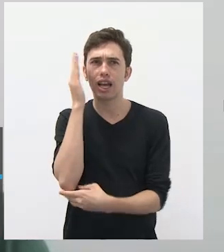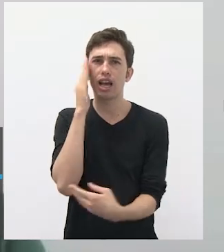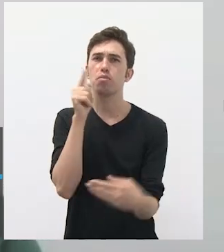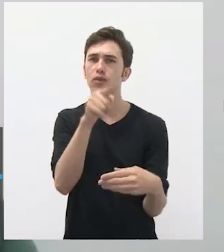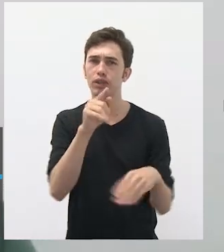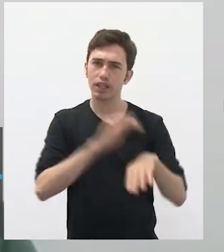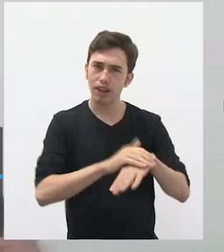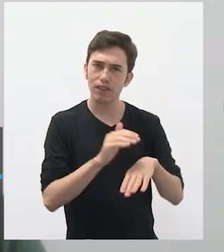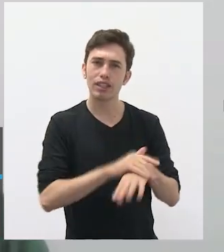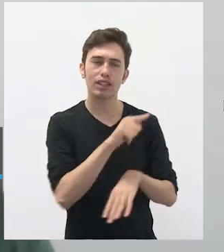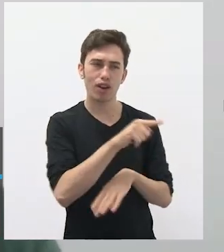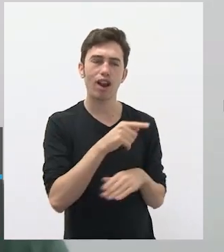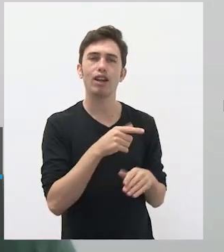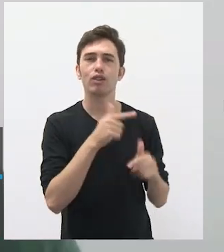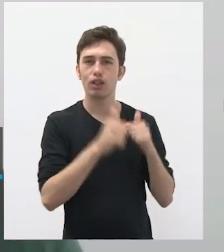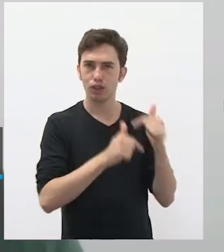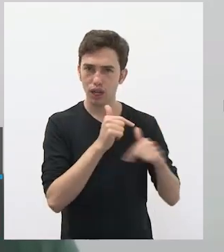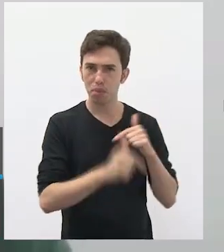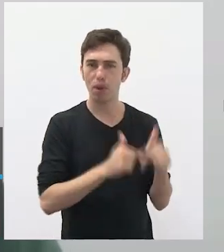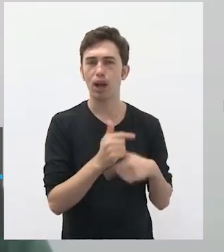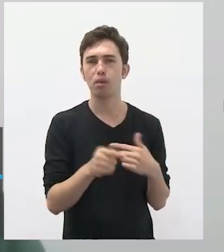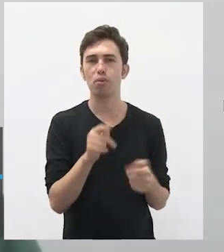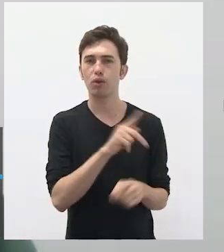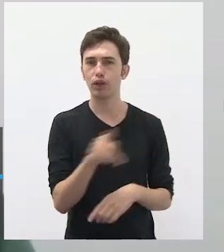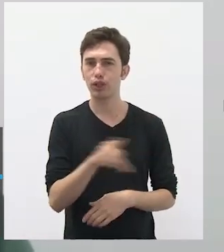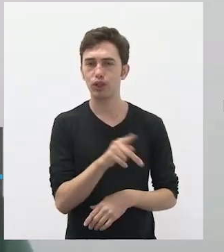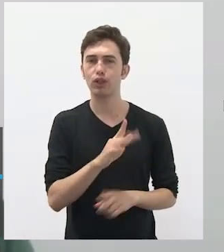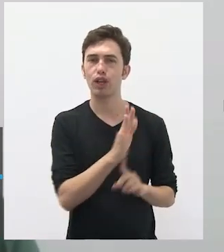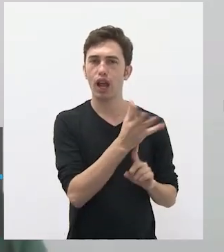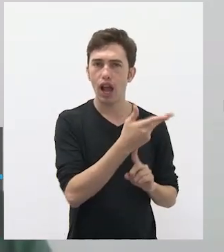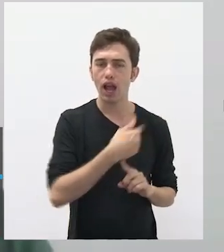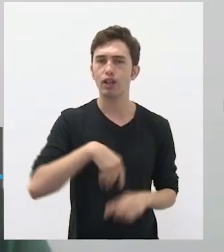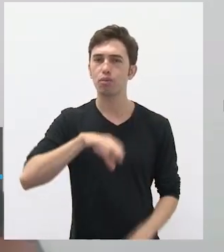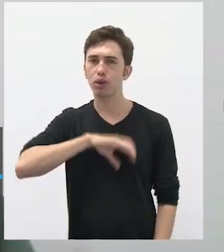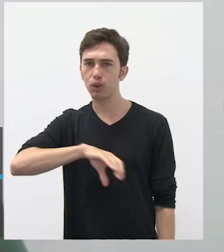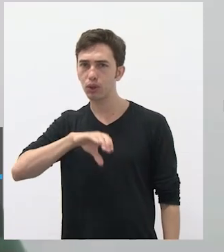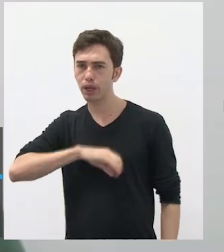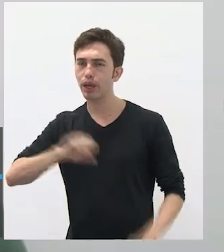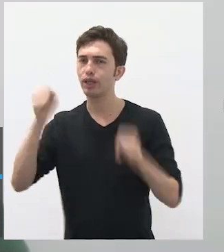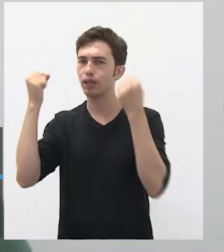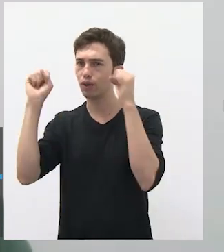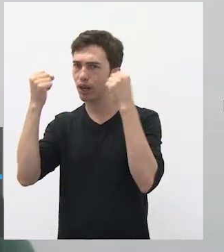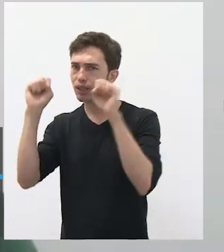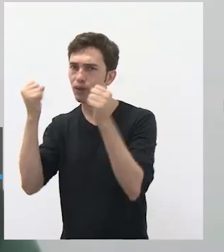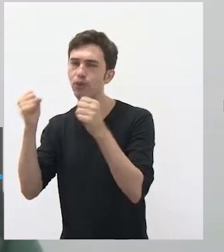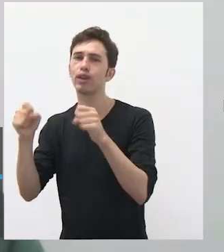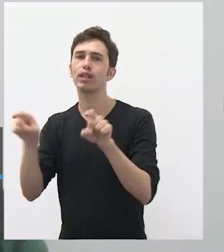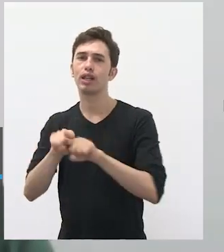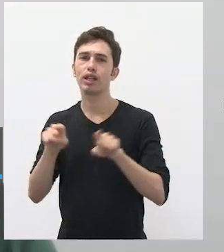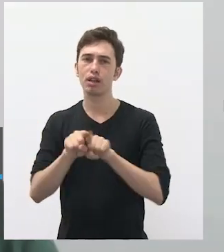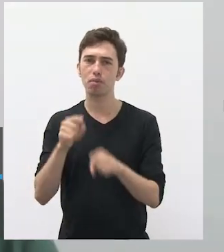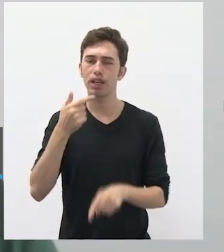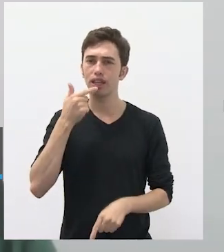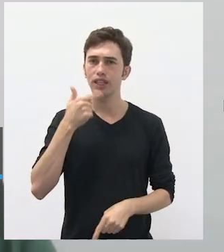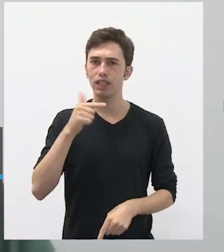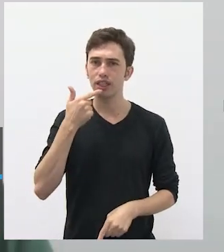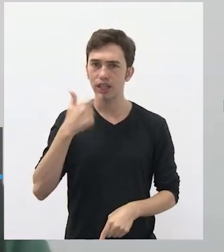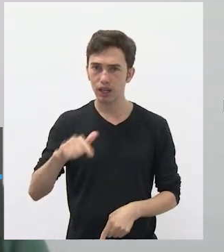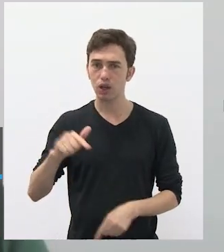lá no seu trabalho, professor de arte, professor de língua portuguesa, professor de educação física, de língua estrangeira,